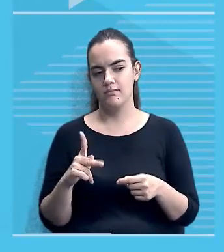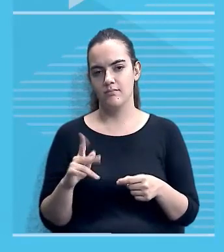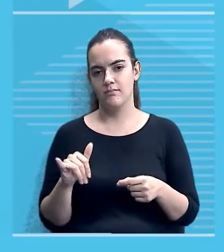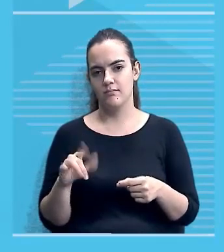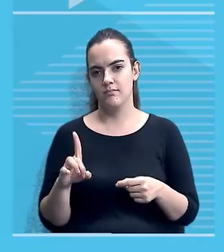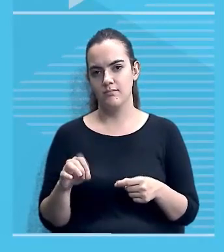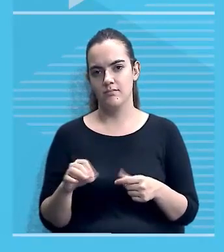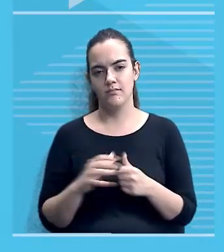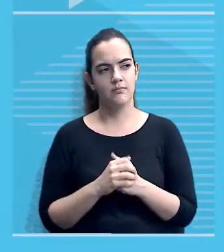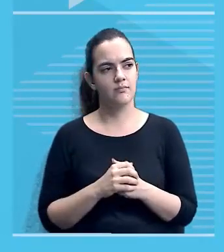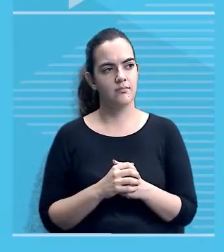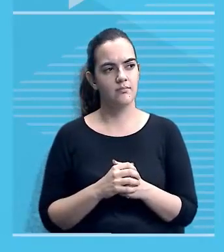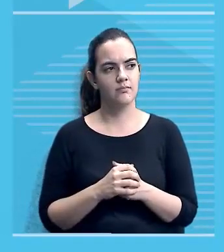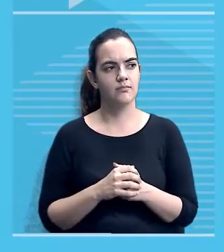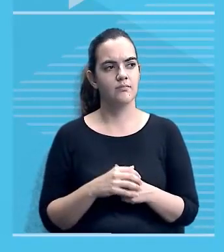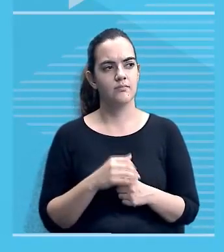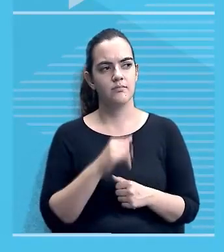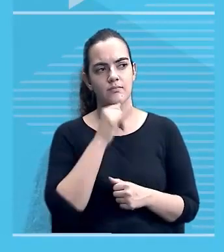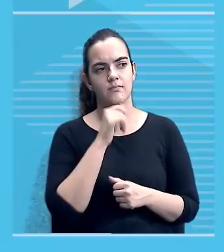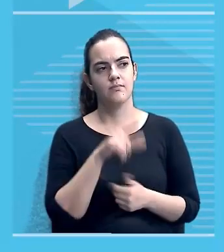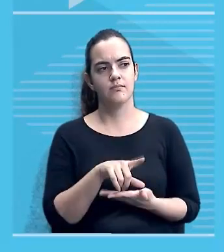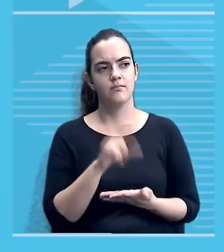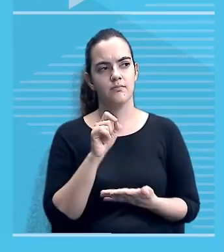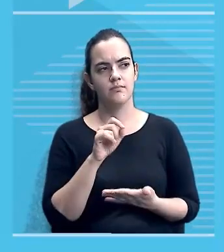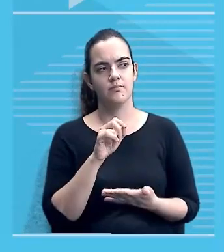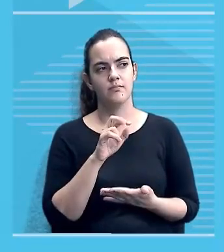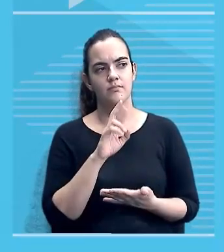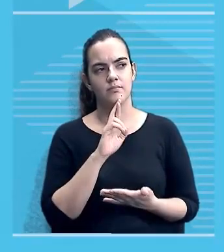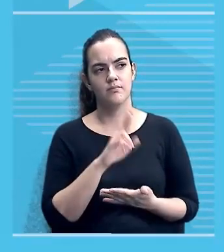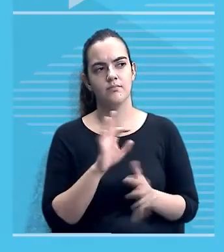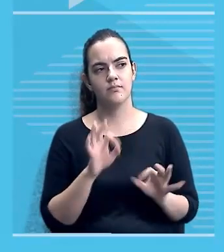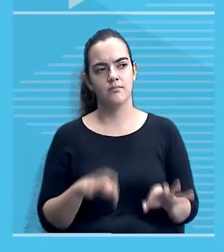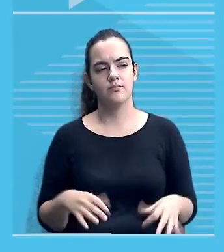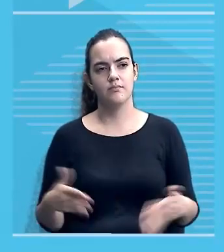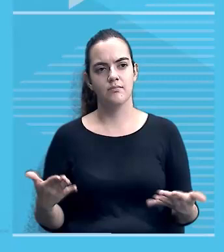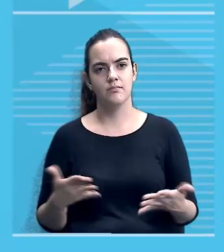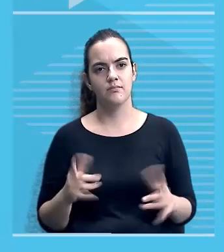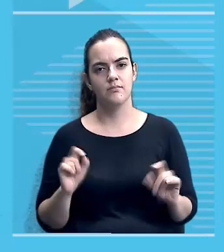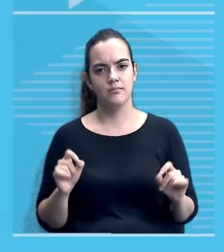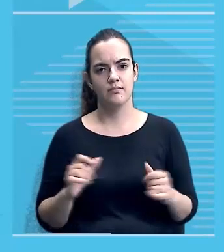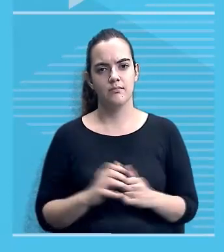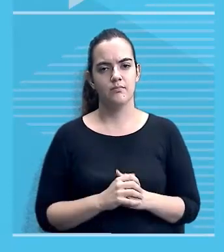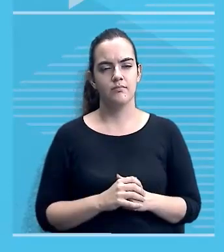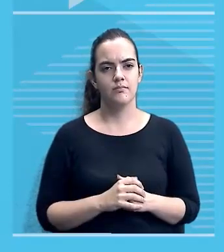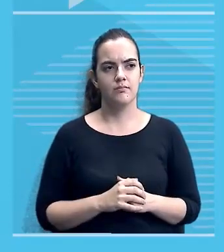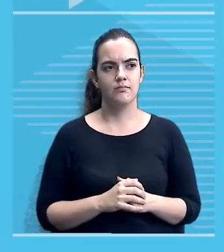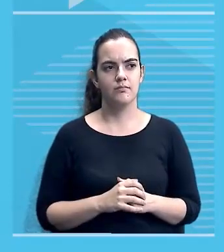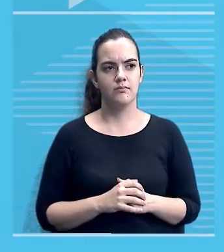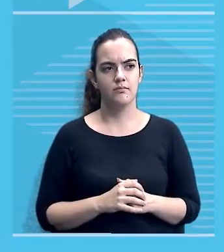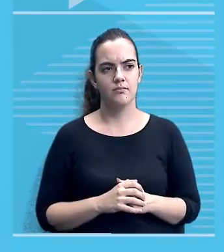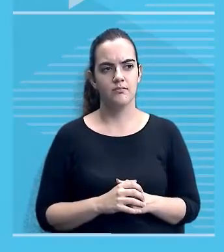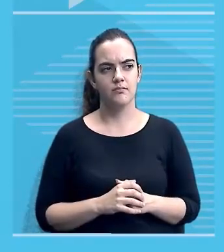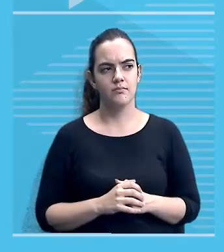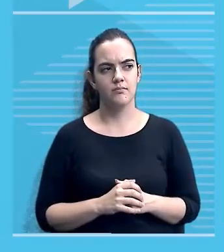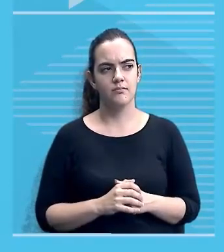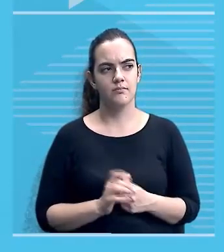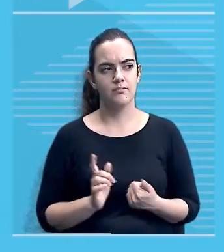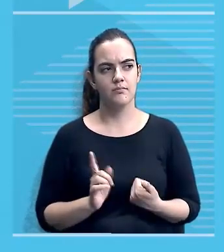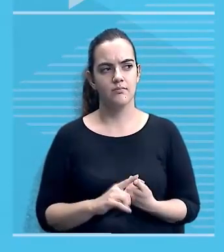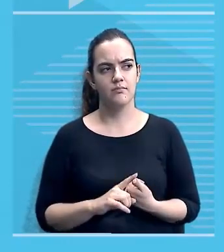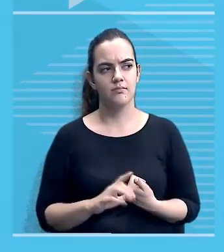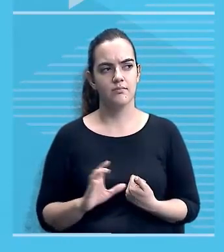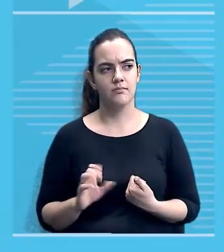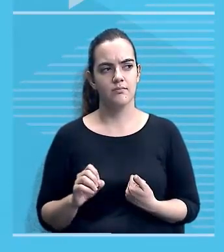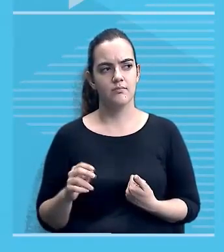tranquilo alternativa correta para nossa primeira questão c de casa conurbação alguma pergunta alguma dúvida por parte